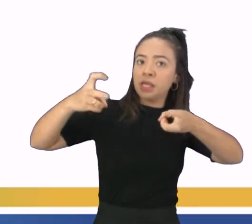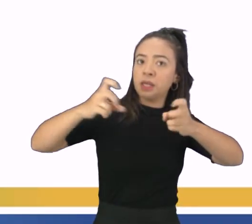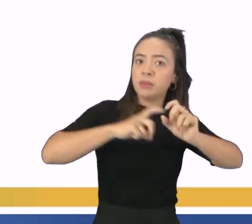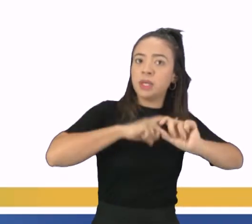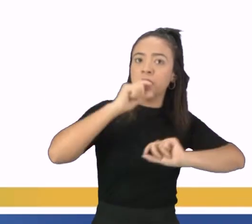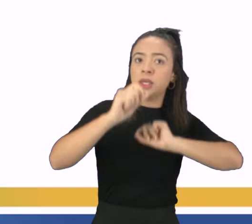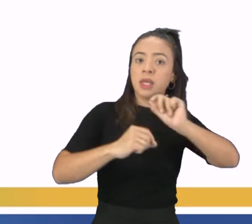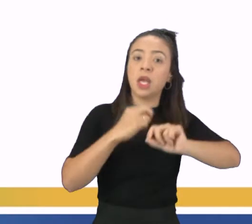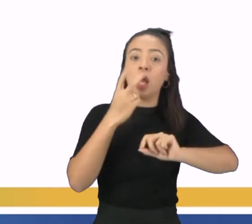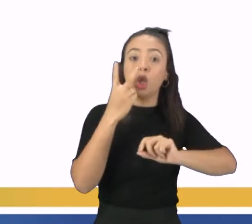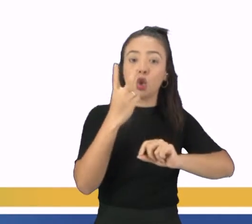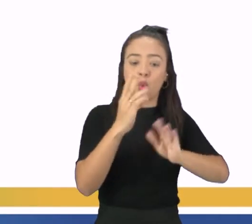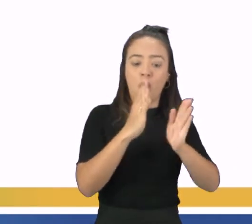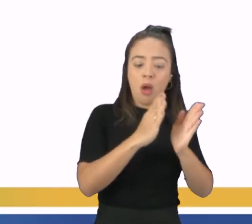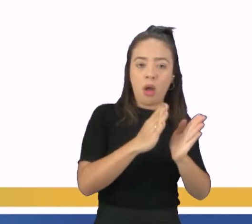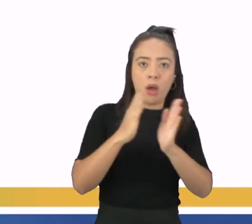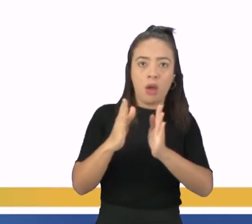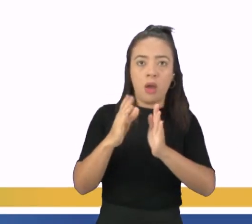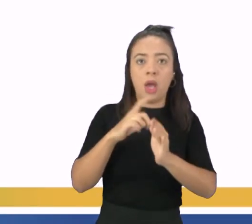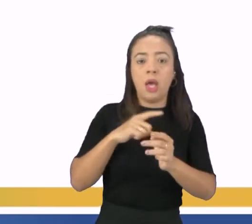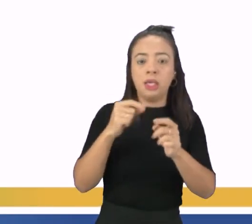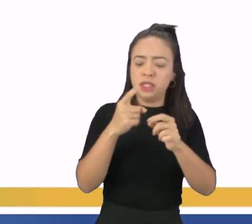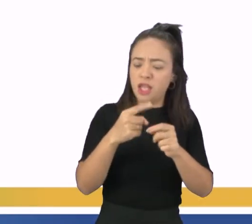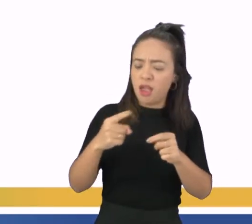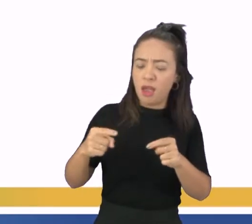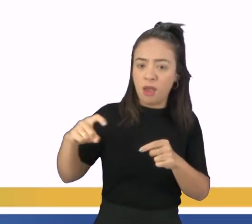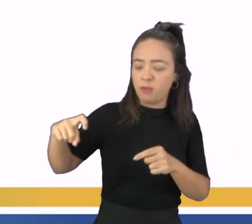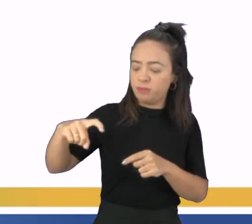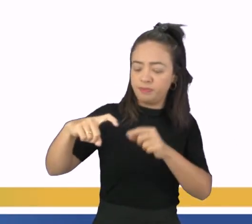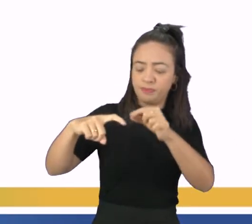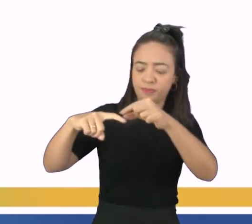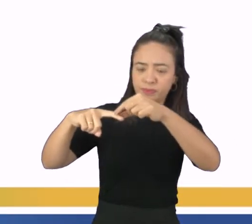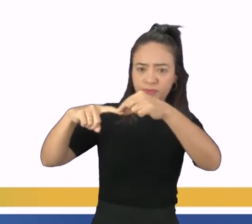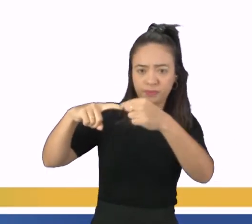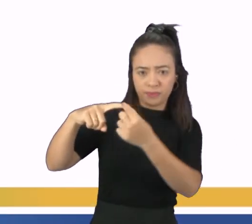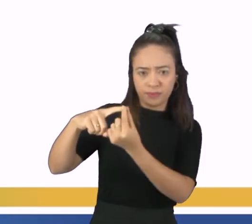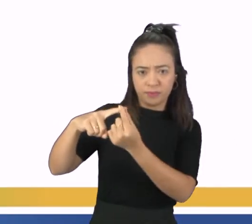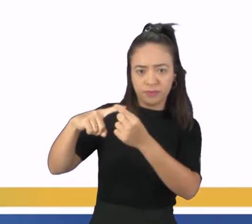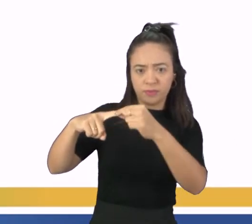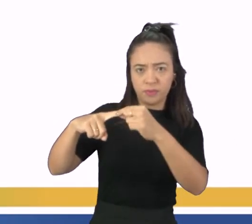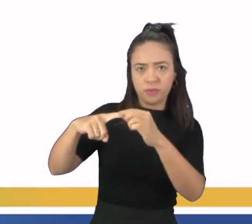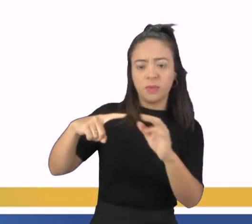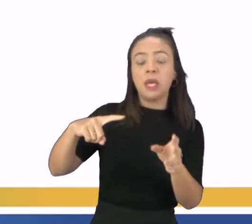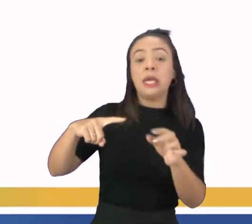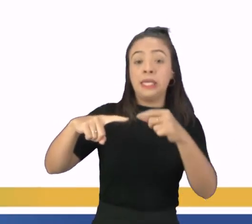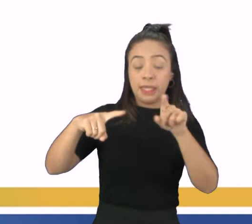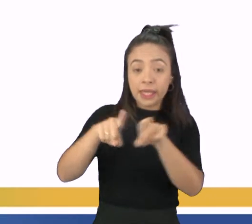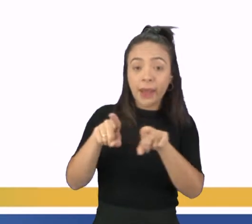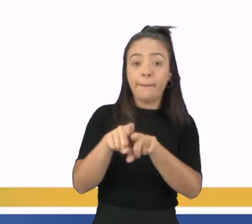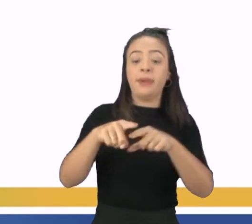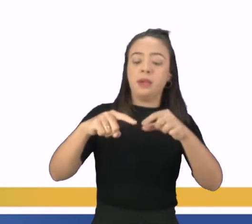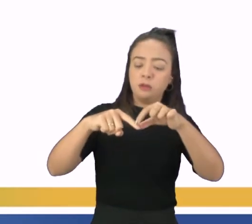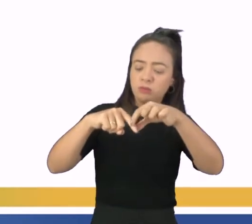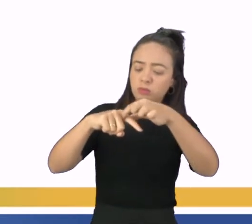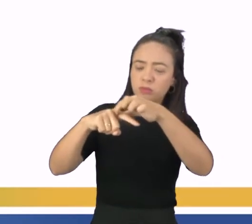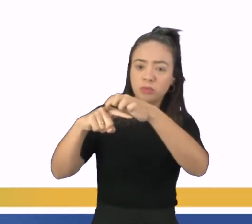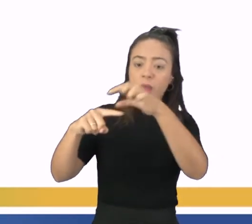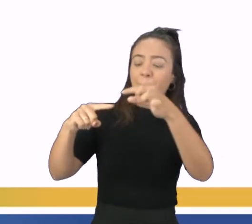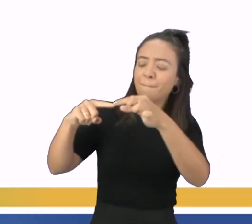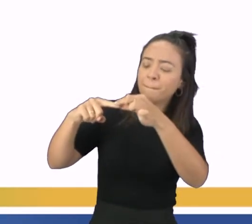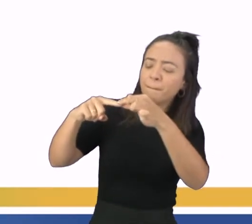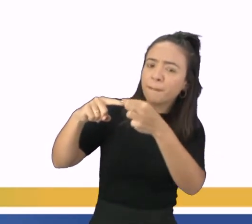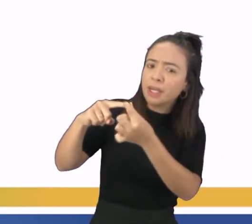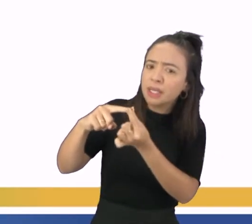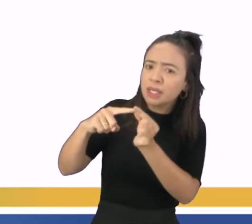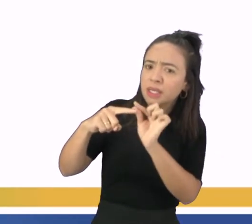tem basicamente 2 partes, né? Uma cauda e uma cabeça. Essa cabeça é chamada de acrossomo, tá? Na ponta do acrossomo,